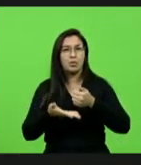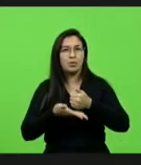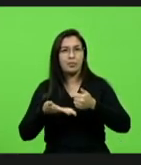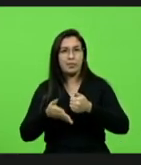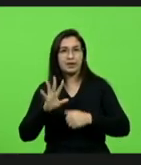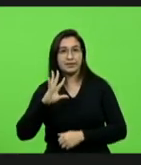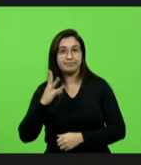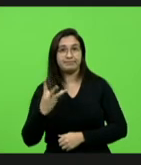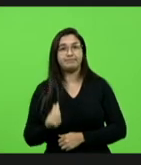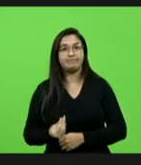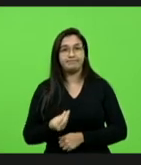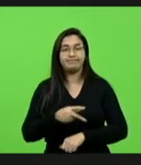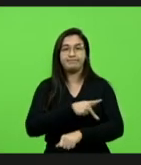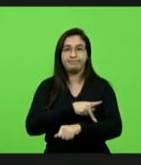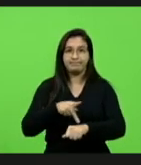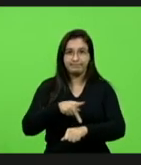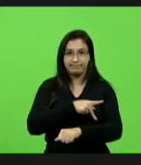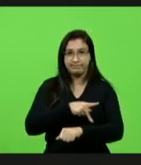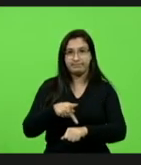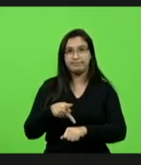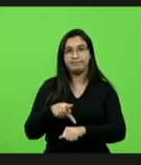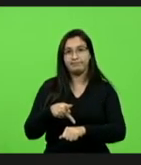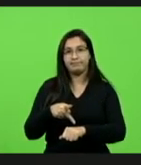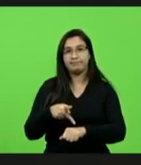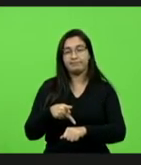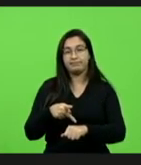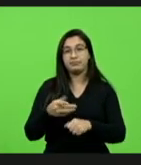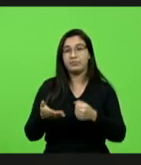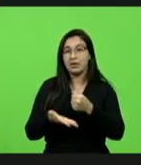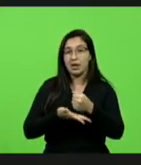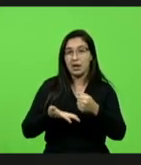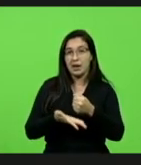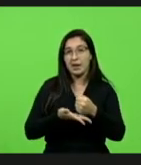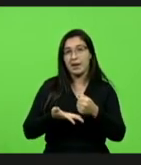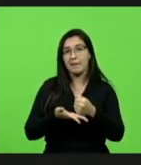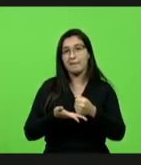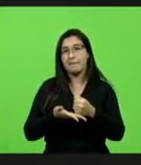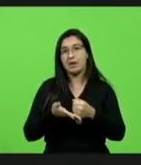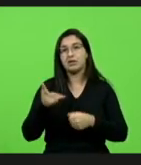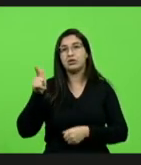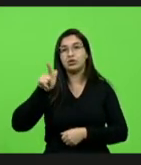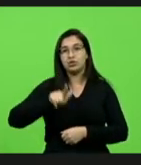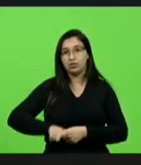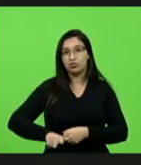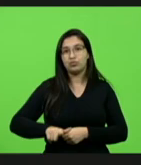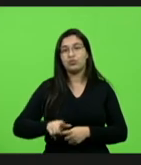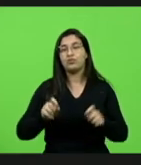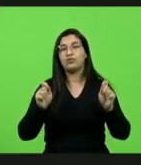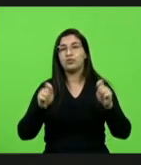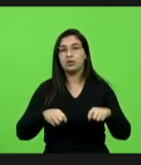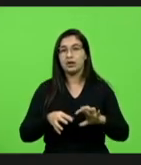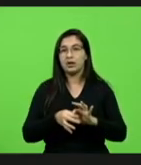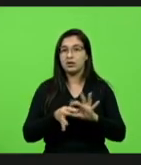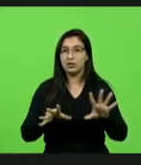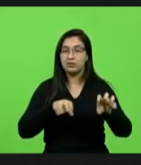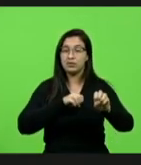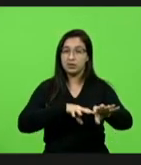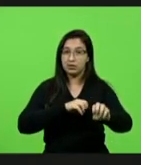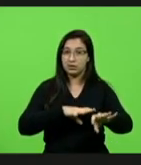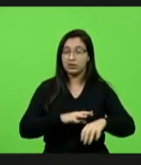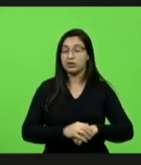pluralidade pedagógica, consolidando-se como mais uma possibilidade de ensino, em que